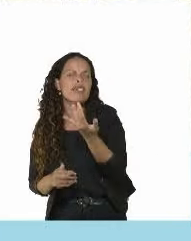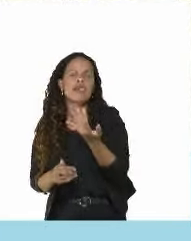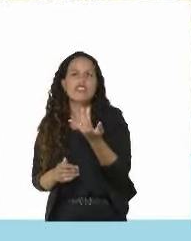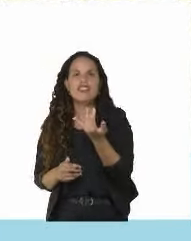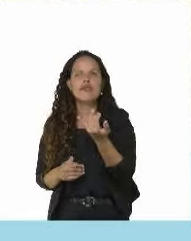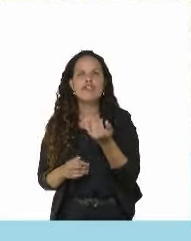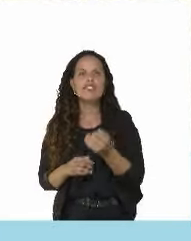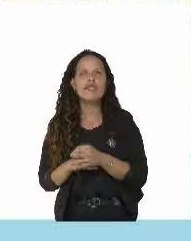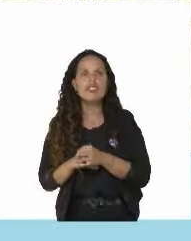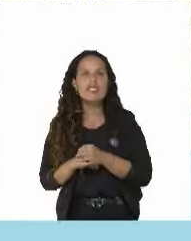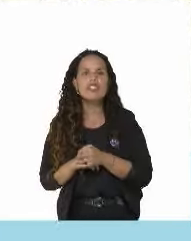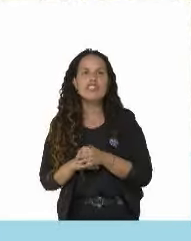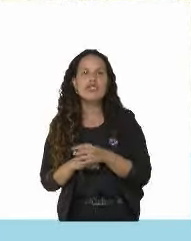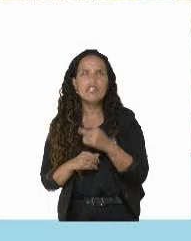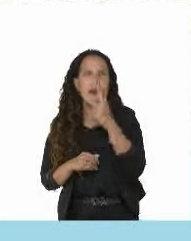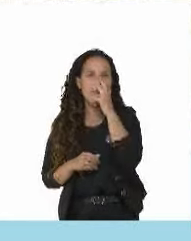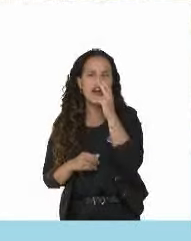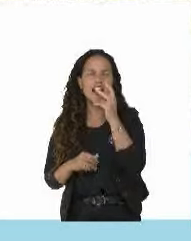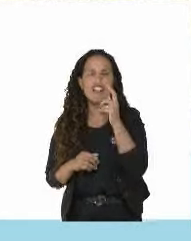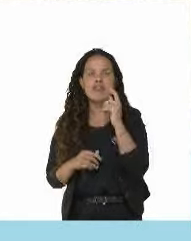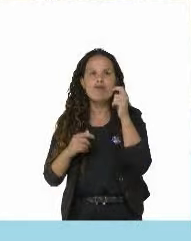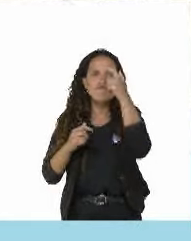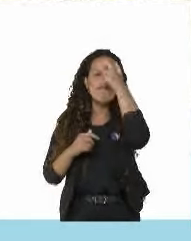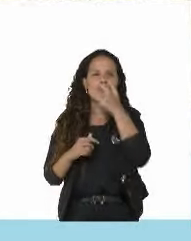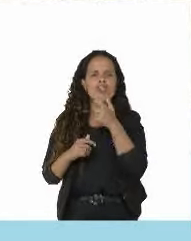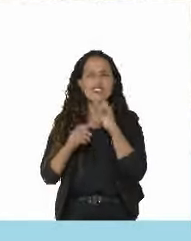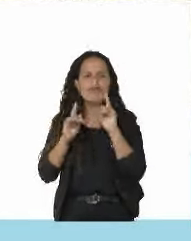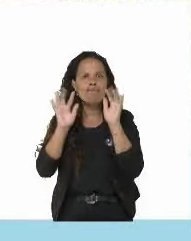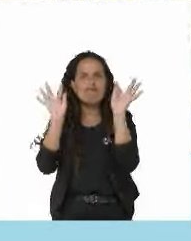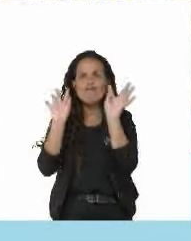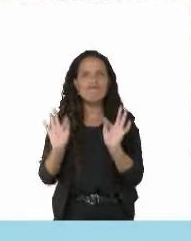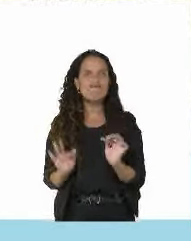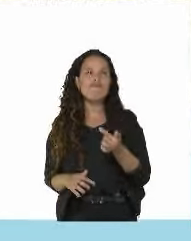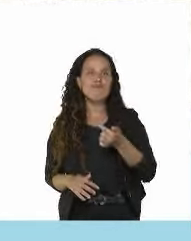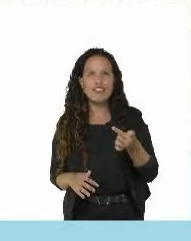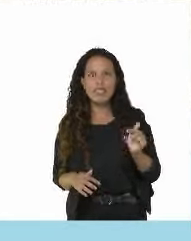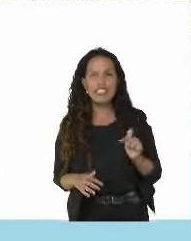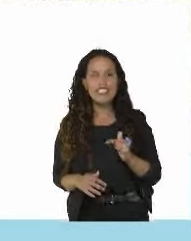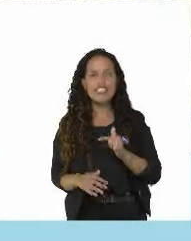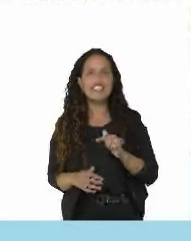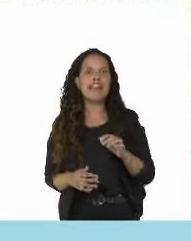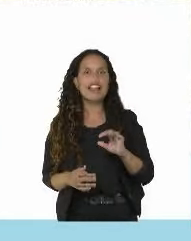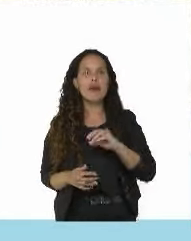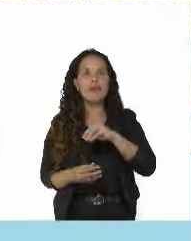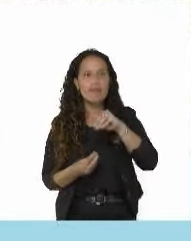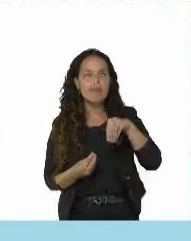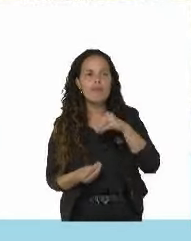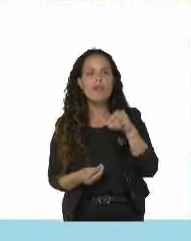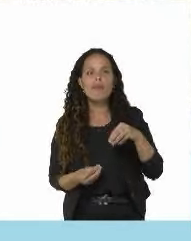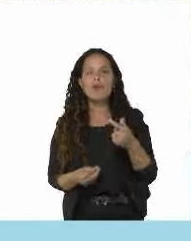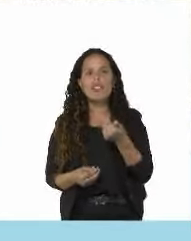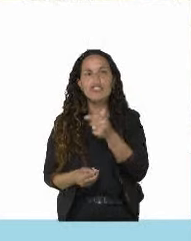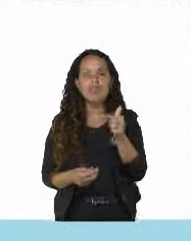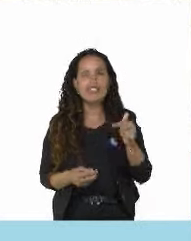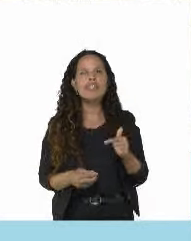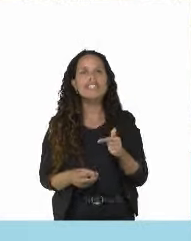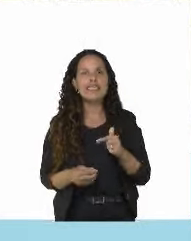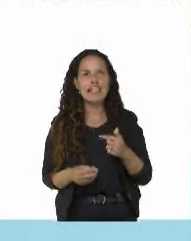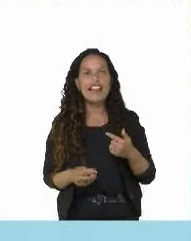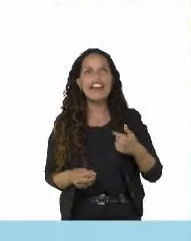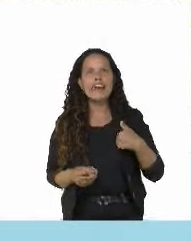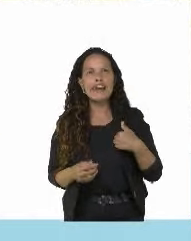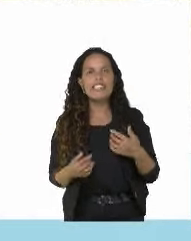né, não tem muita afeição, não está muito feliz, não tem muito movimento, está todo mundo duro, então eu comecei a trazer movimento